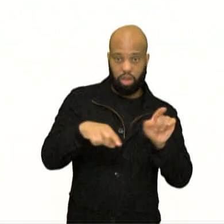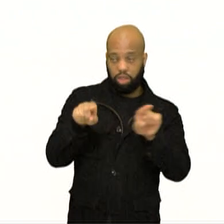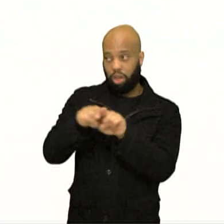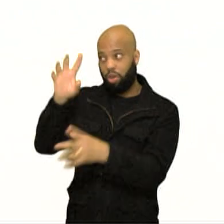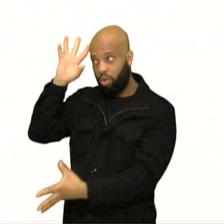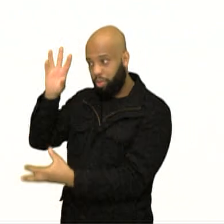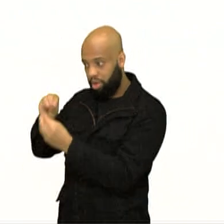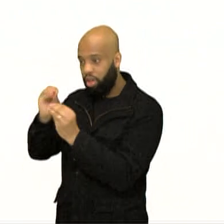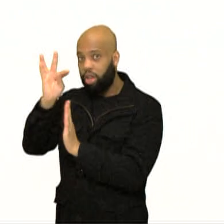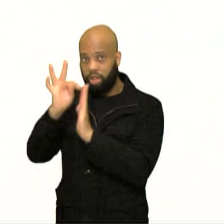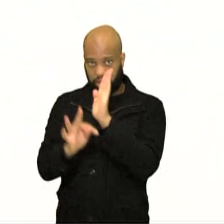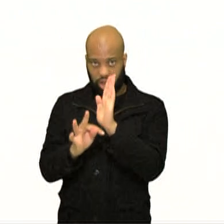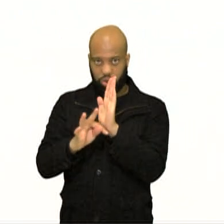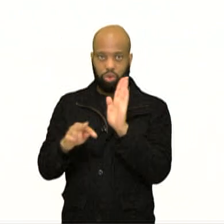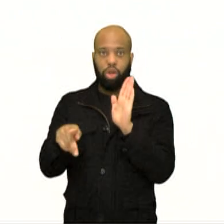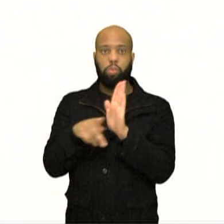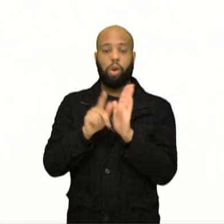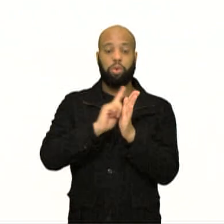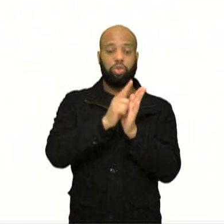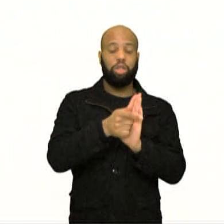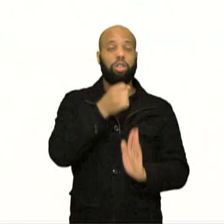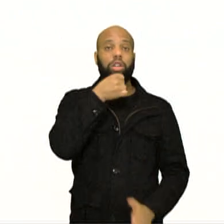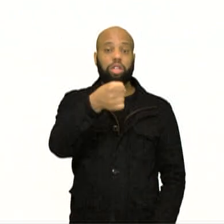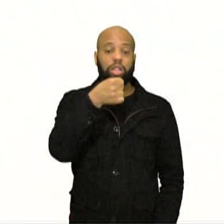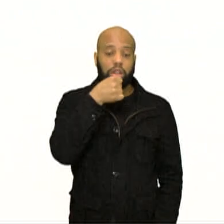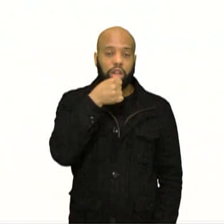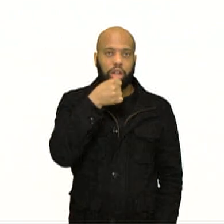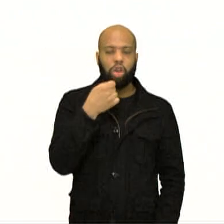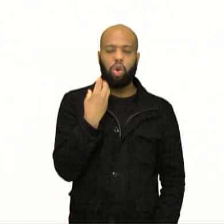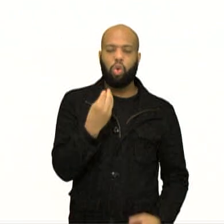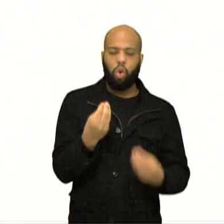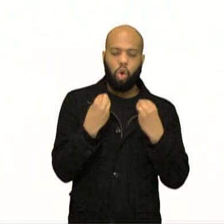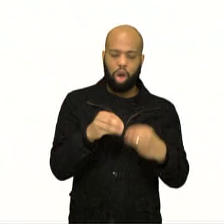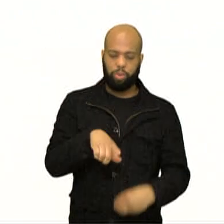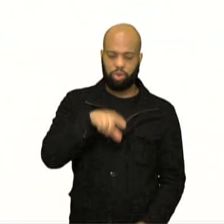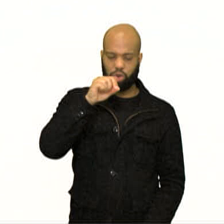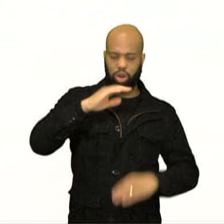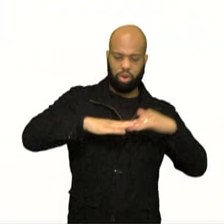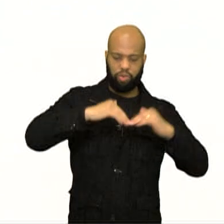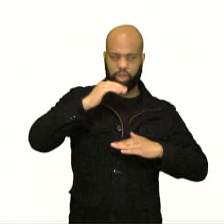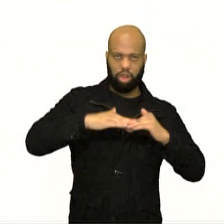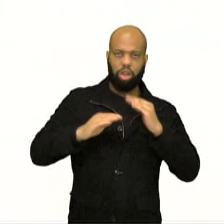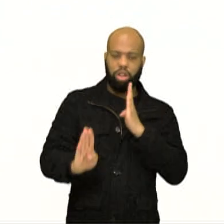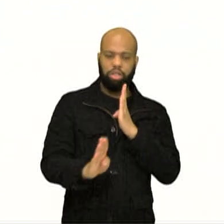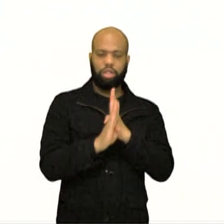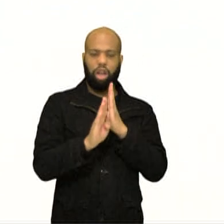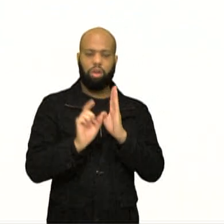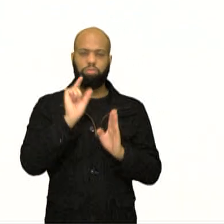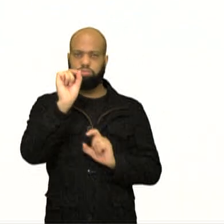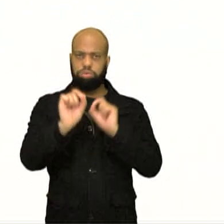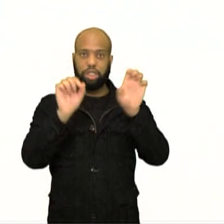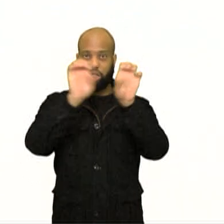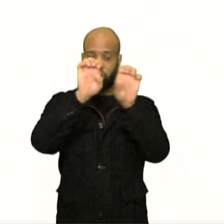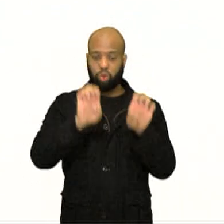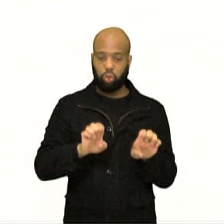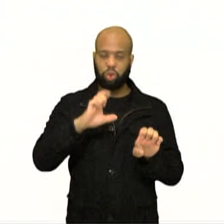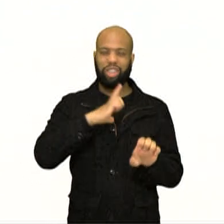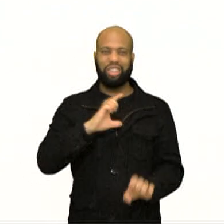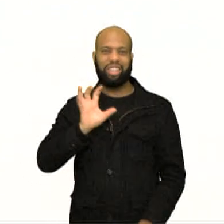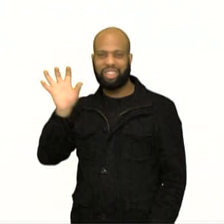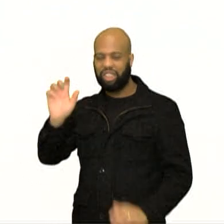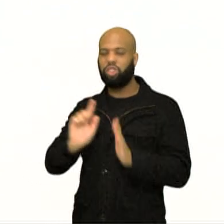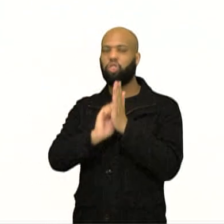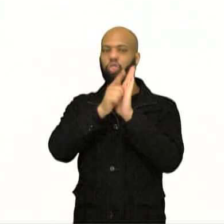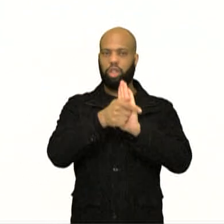interpretamos trechos de uma reportagem sobre a escolha da profissão, reconhecendo elementos constitutivos da reportagem, deste gênero